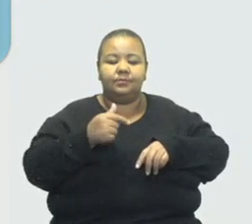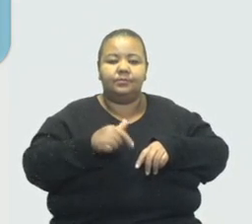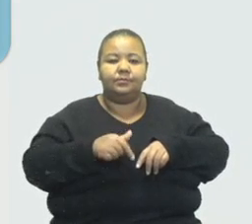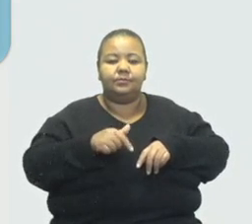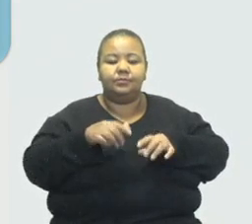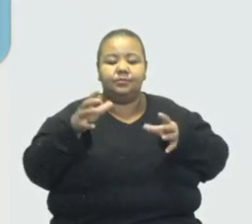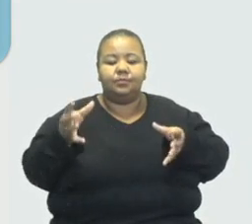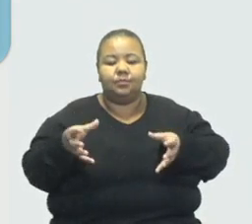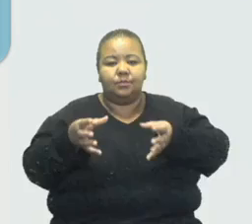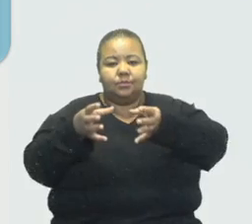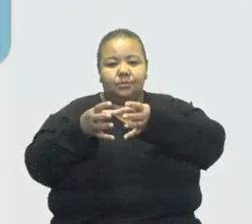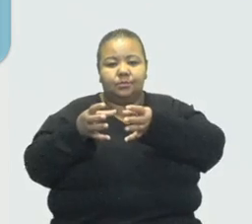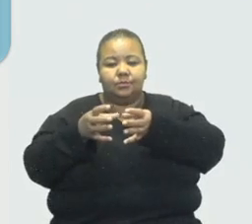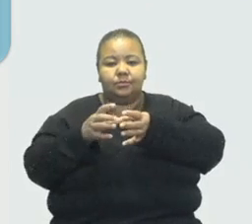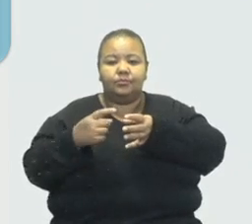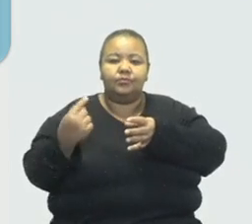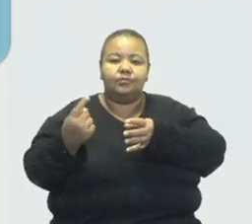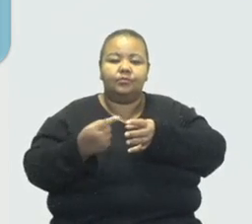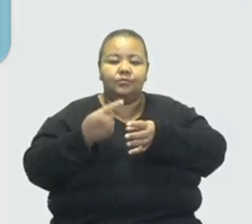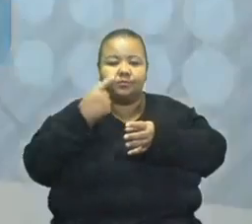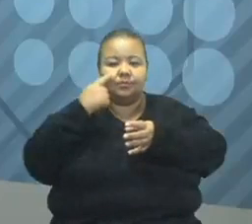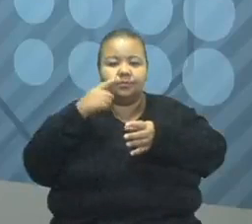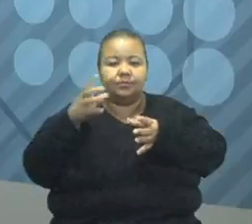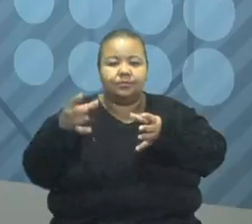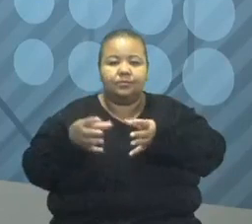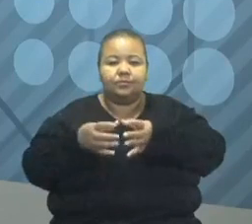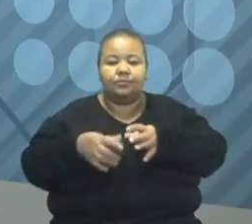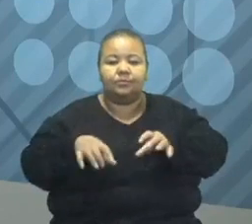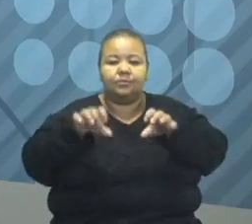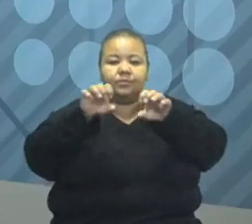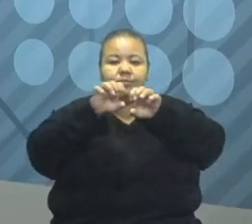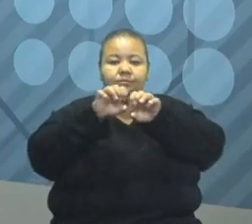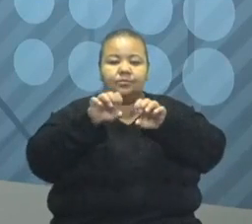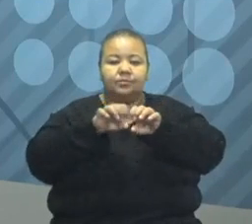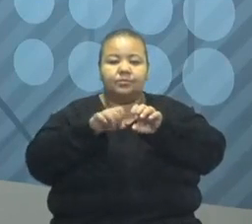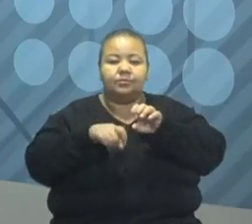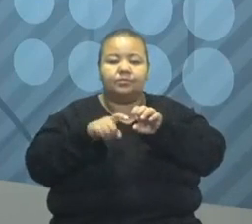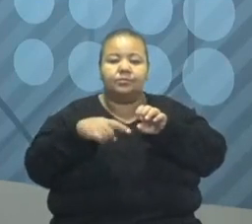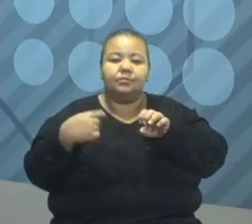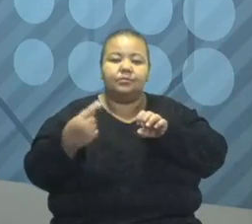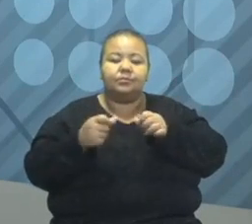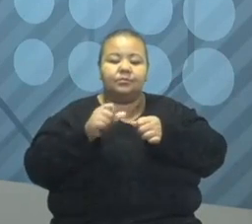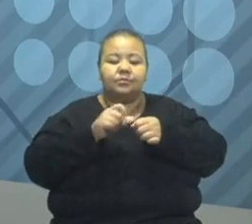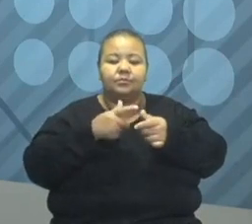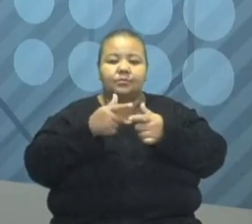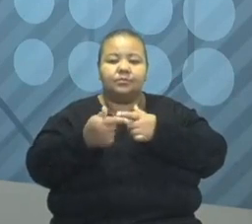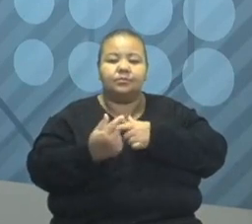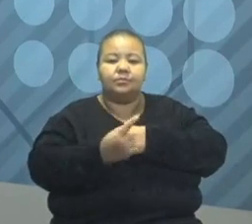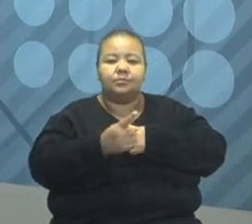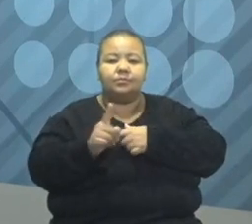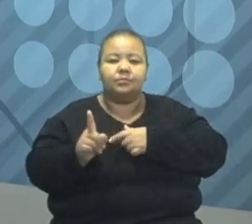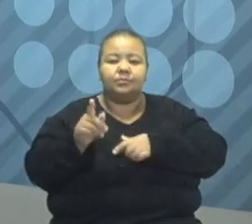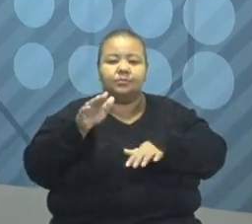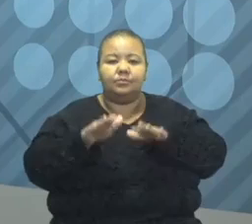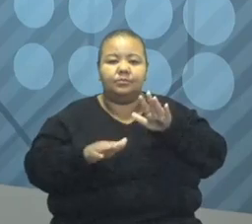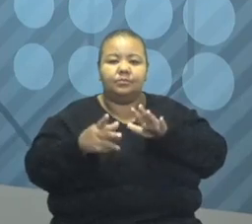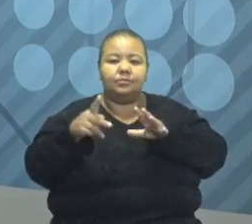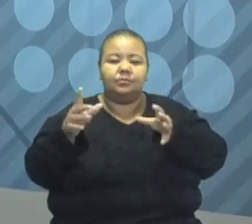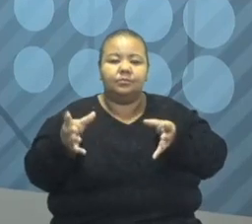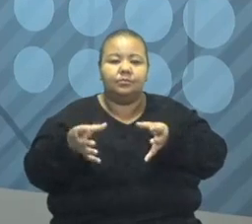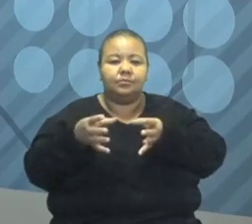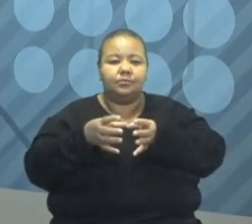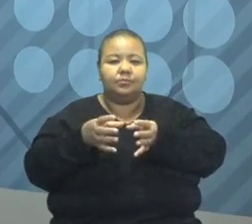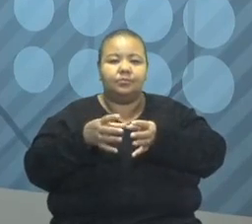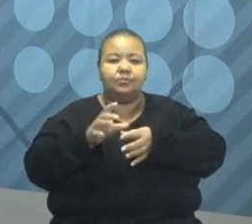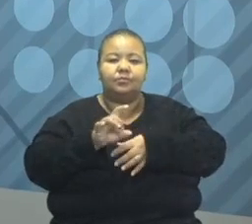nosso conjunto, né? Nós estamos trabalhando com um conjunto de equações na qual a nossa solução final depende desse conjunto. Então,